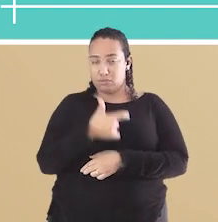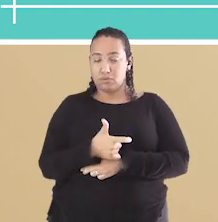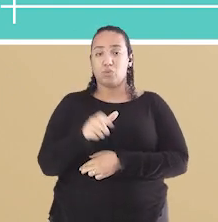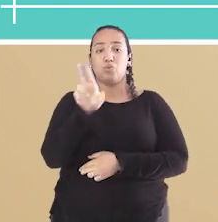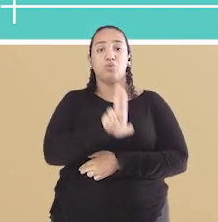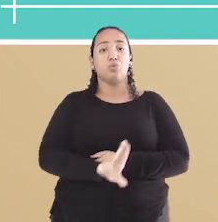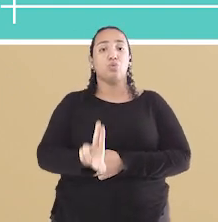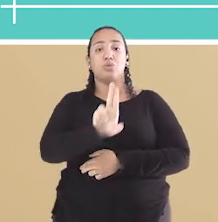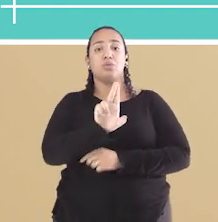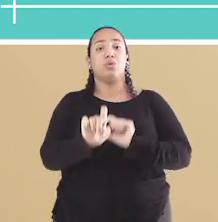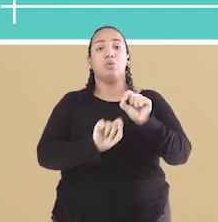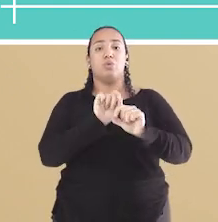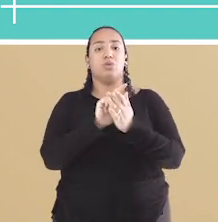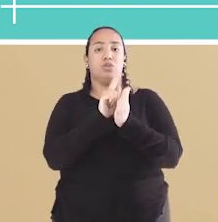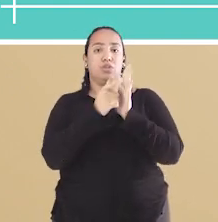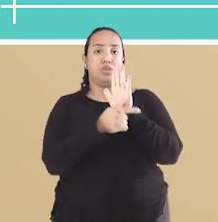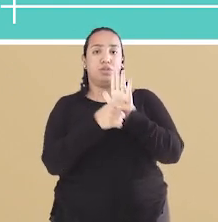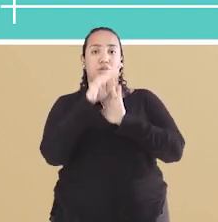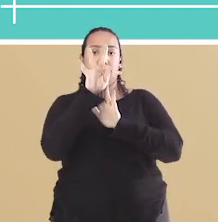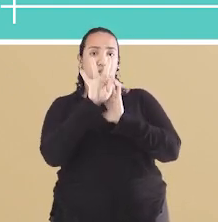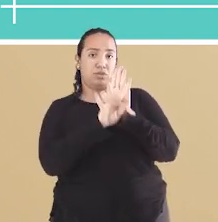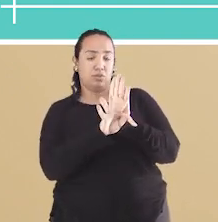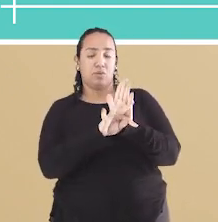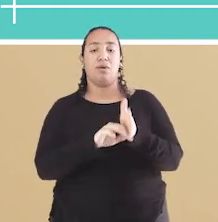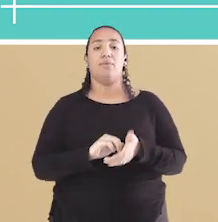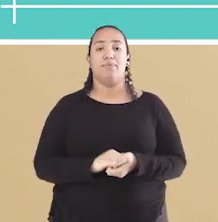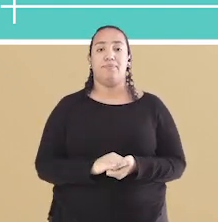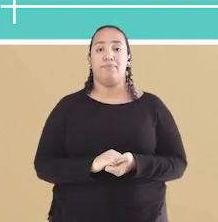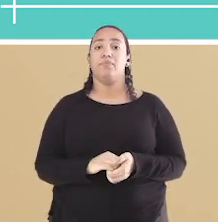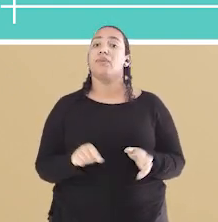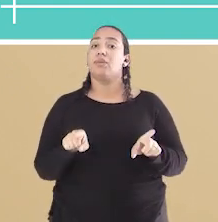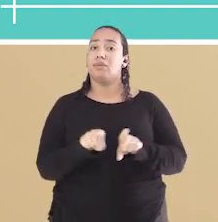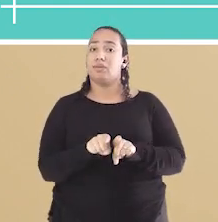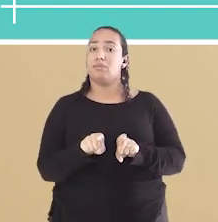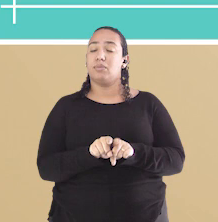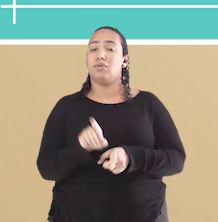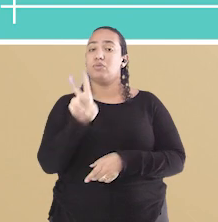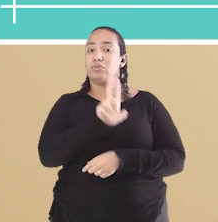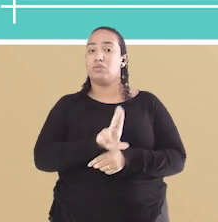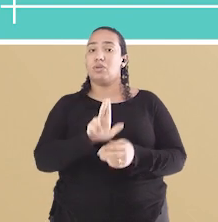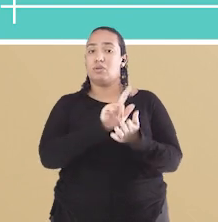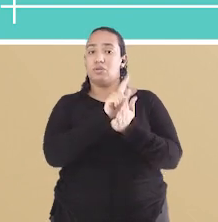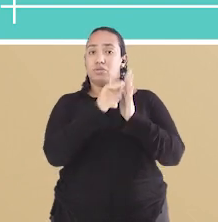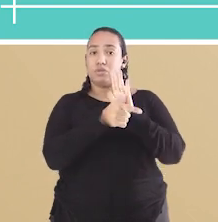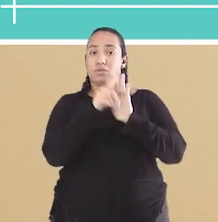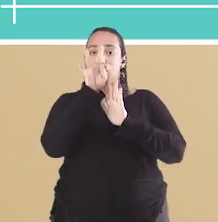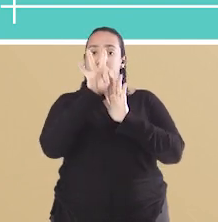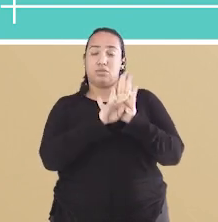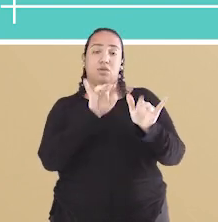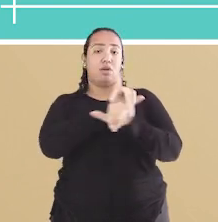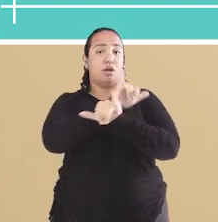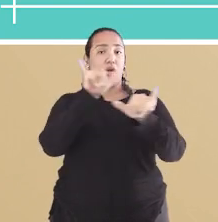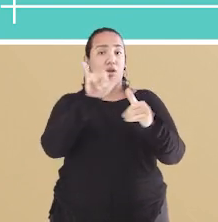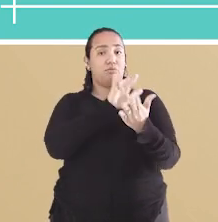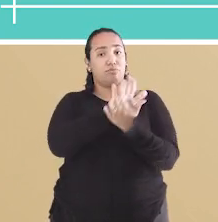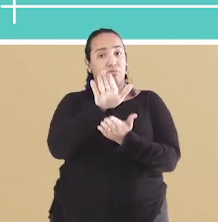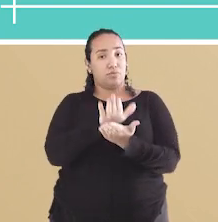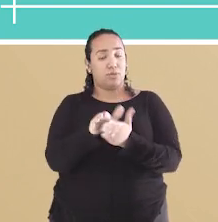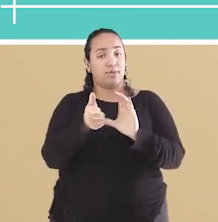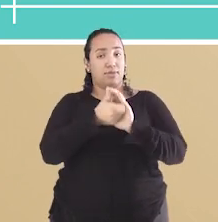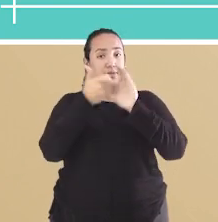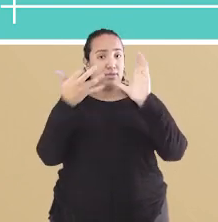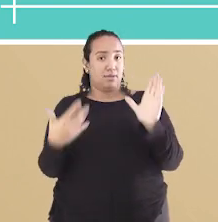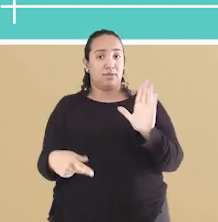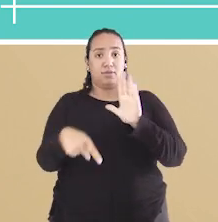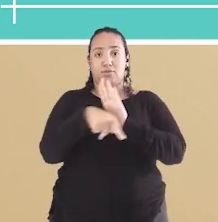textual trabalhado, abordando também o processo de coleta seletiva, e elucidar o gênero textual anúncio publicitário e